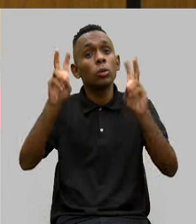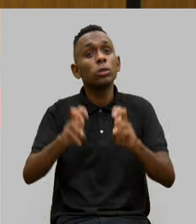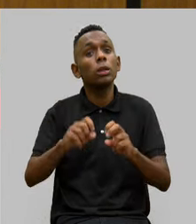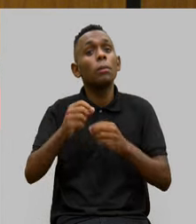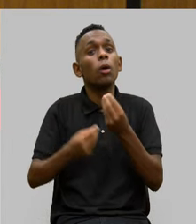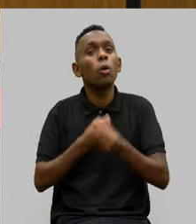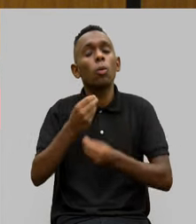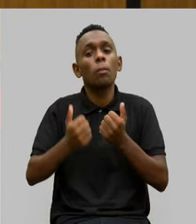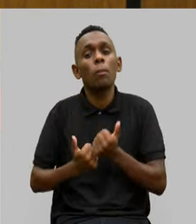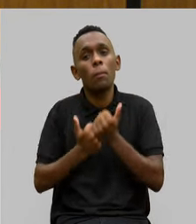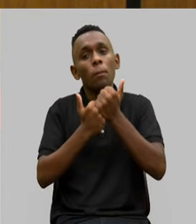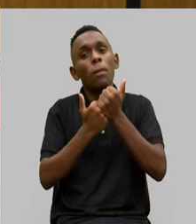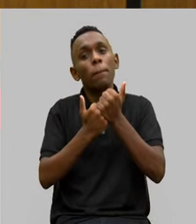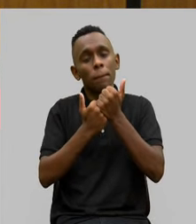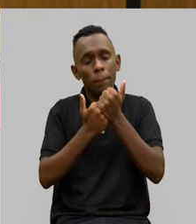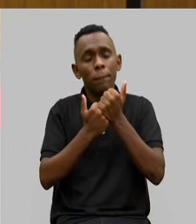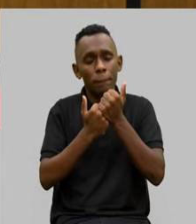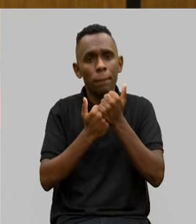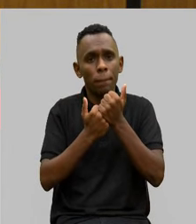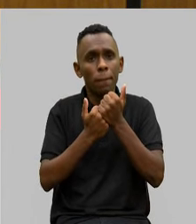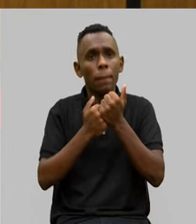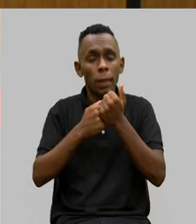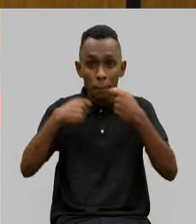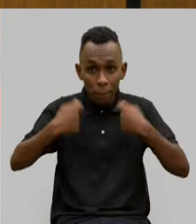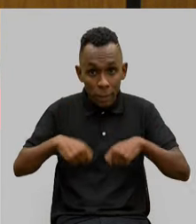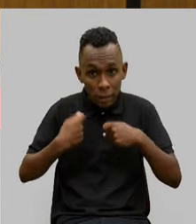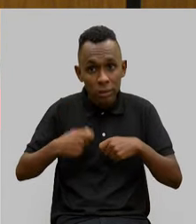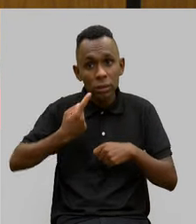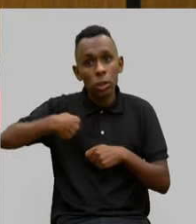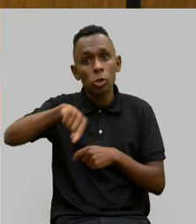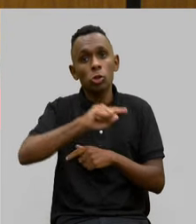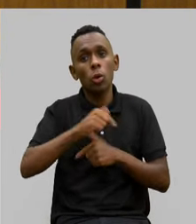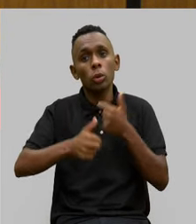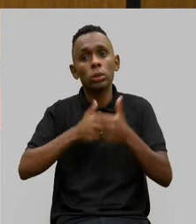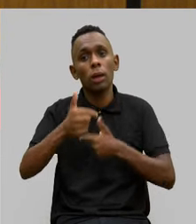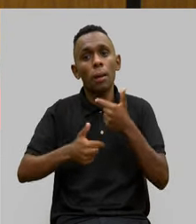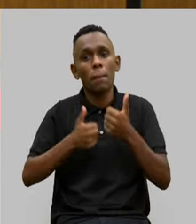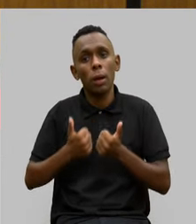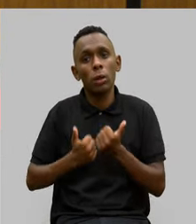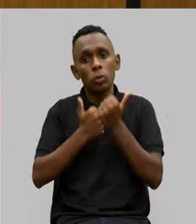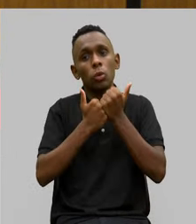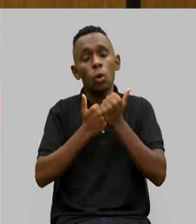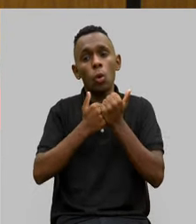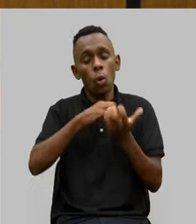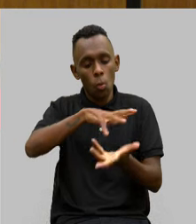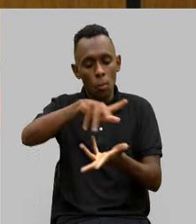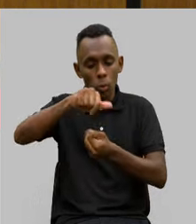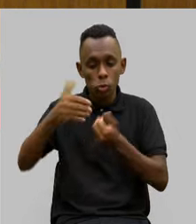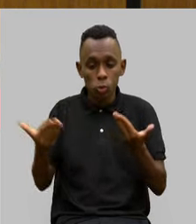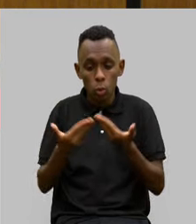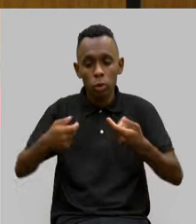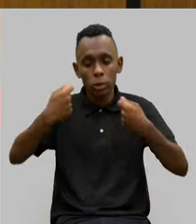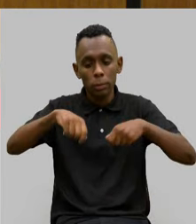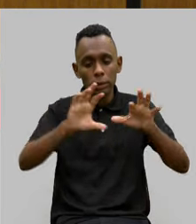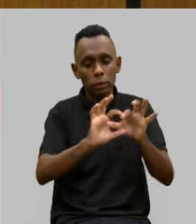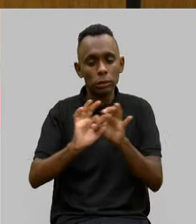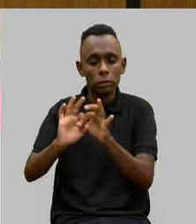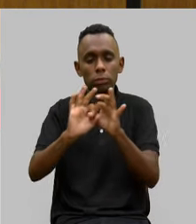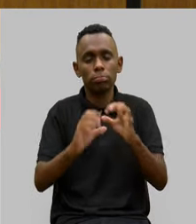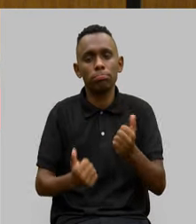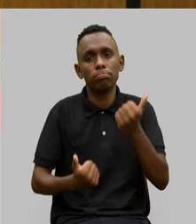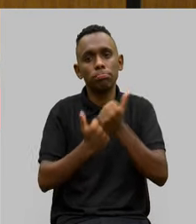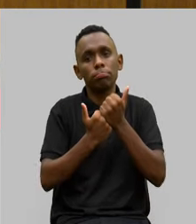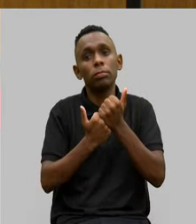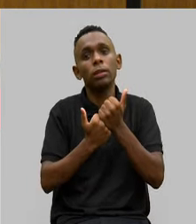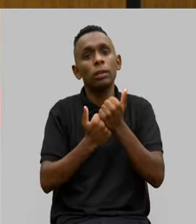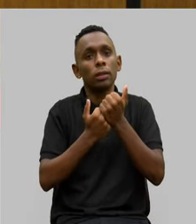de cooperação é necessário que a gente Trabalhe com cooperação o mundo hoje tem que trabalhar sobre o ponto de vista da cooperação